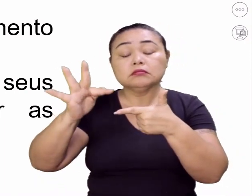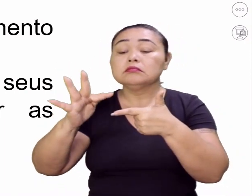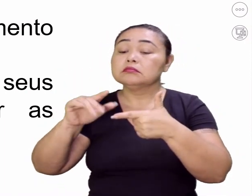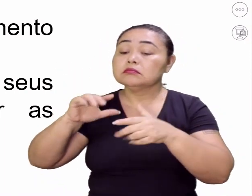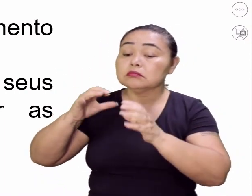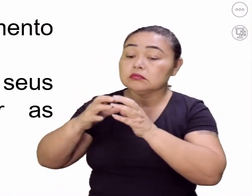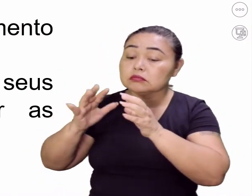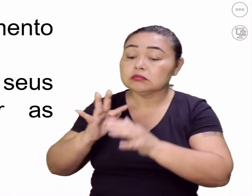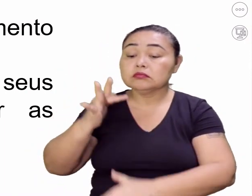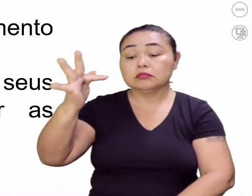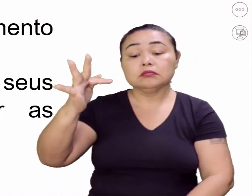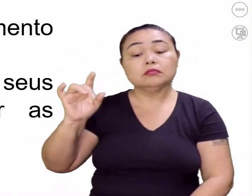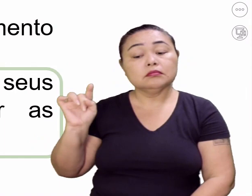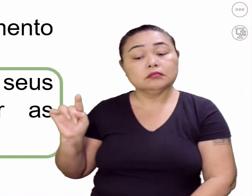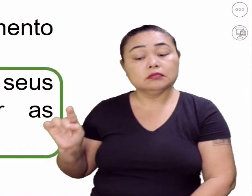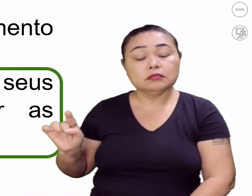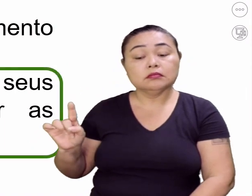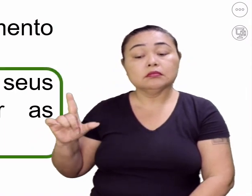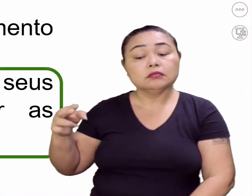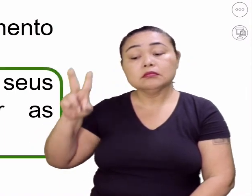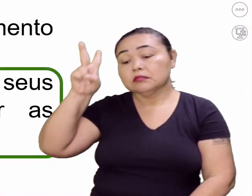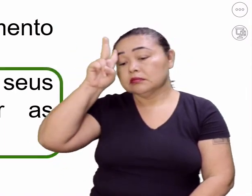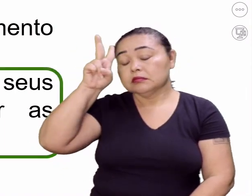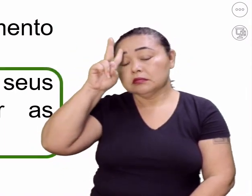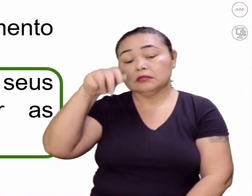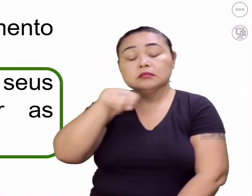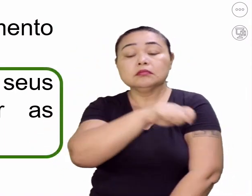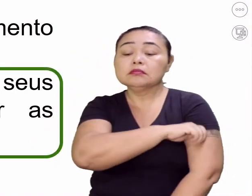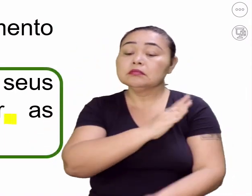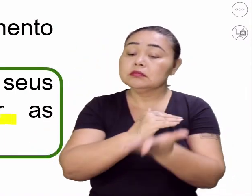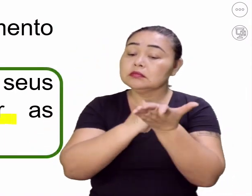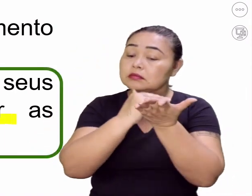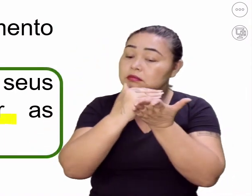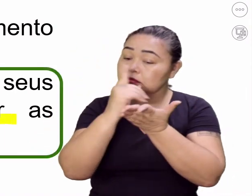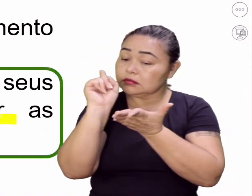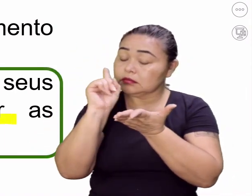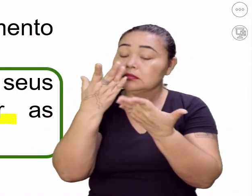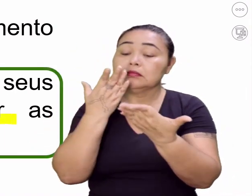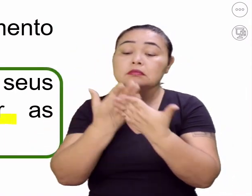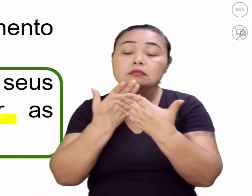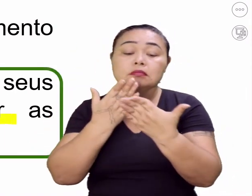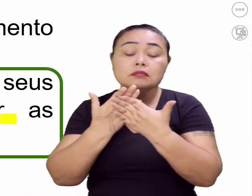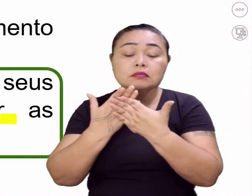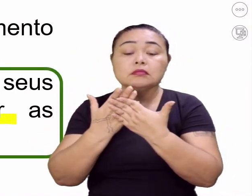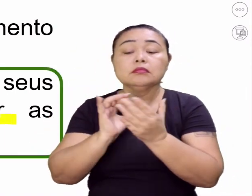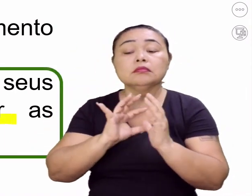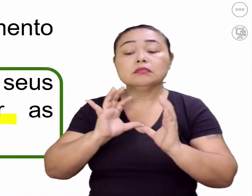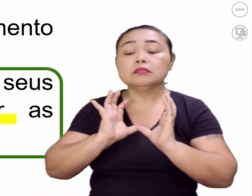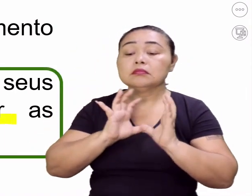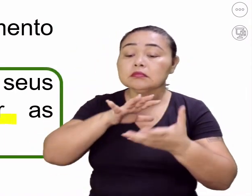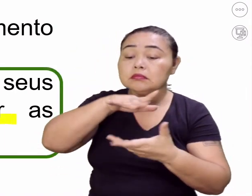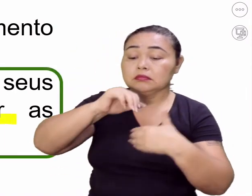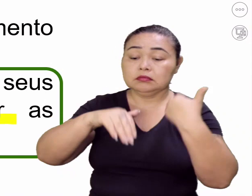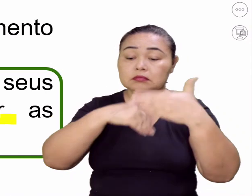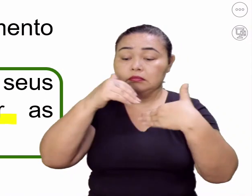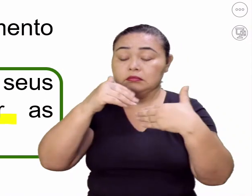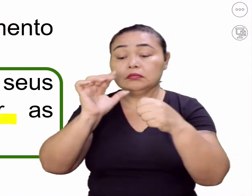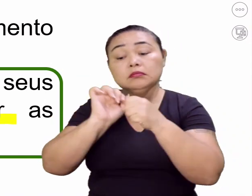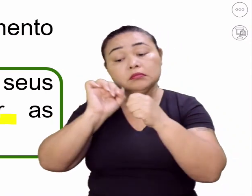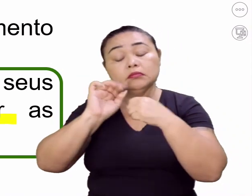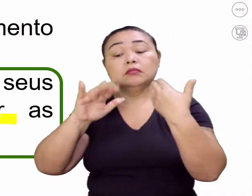Isso mesmo. Sem mais delongas, os alunos lembraram que isso aqui está lá no começo da aula. O mundo desenvolvido e também o